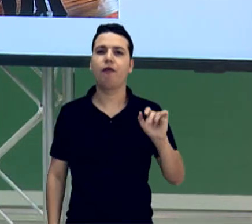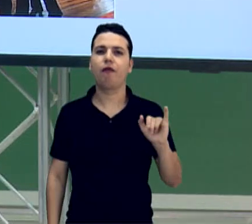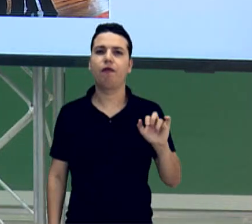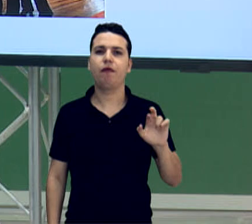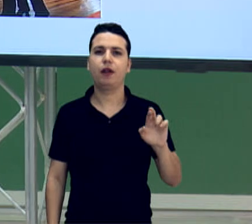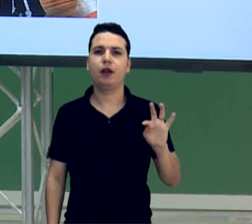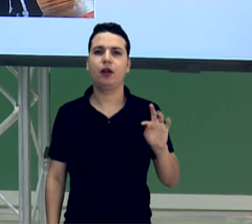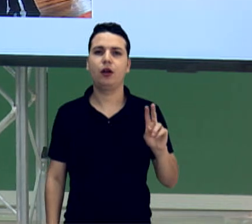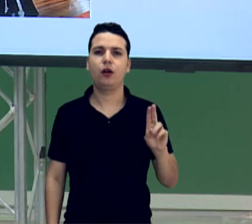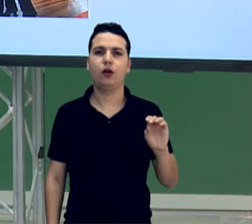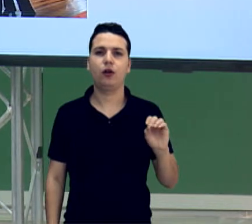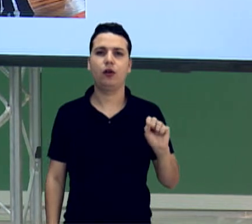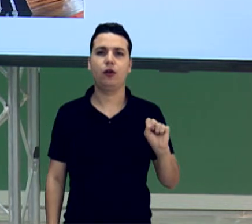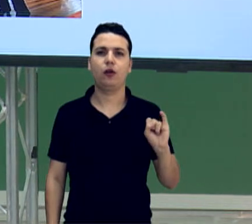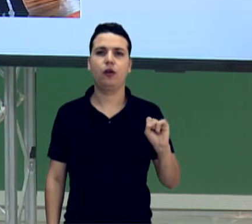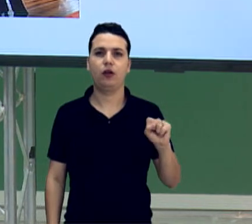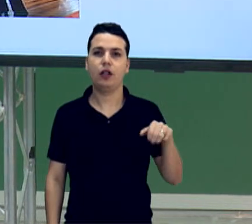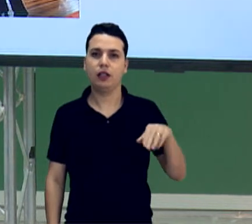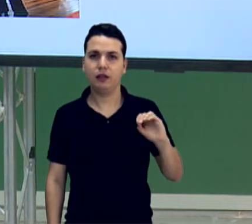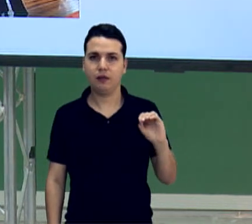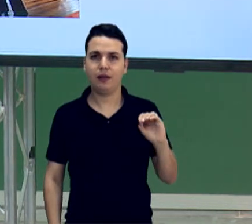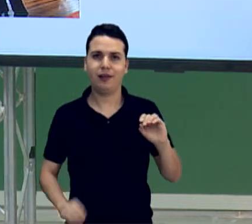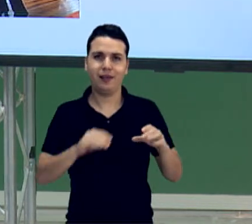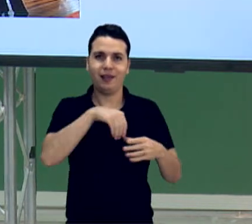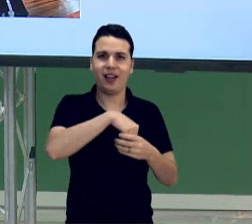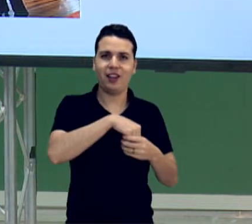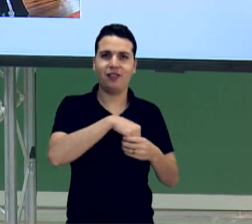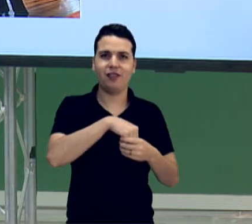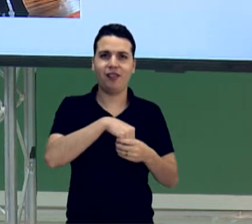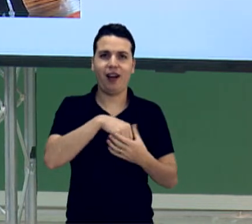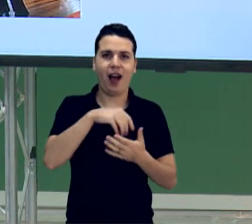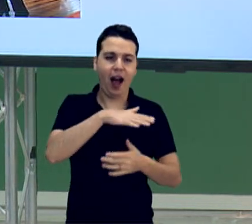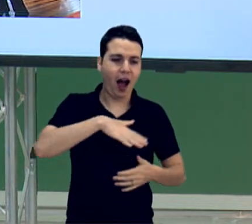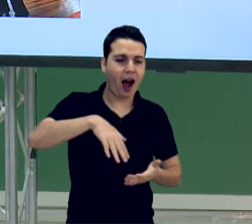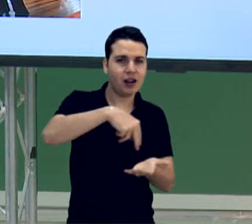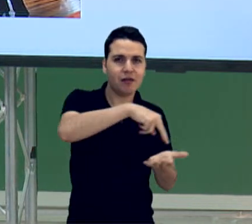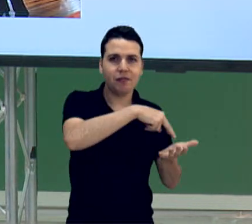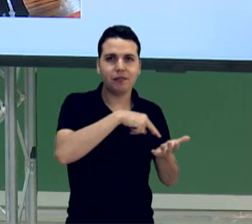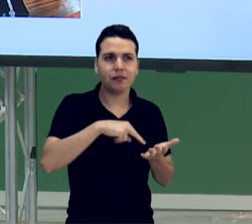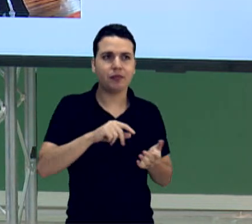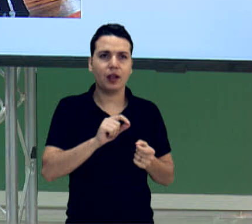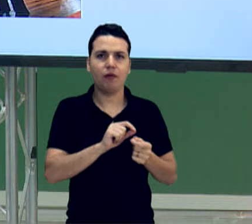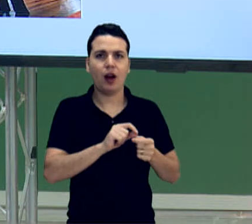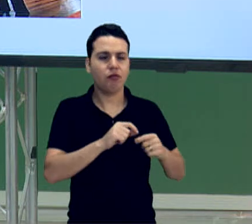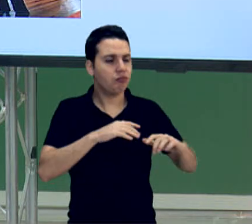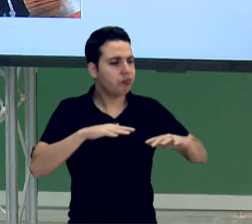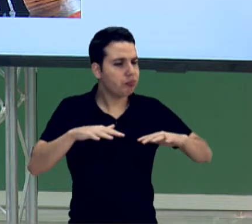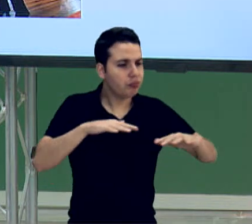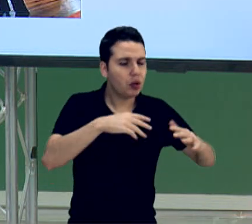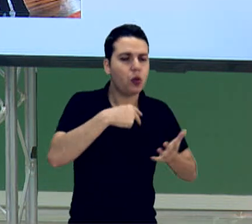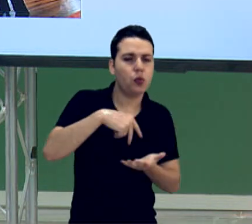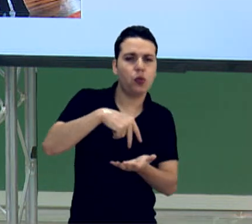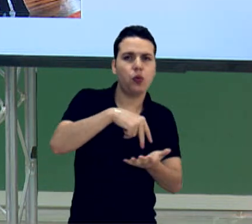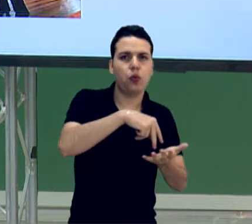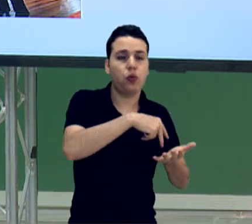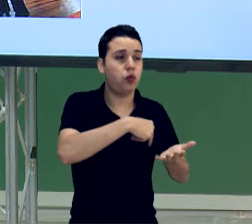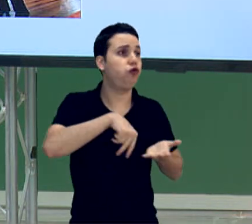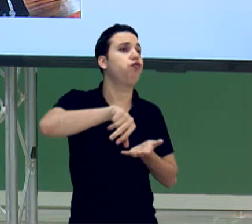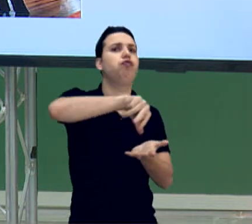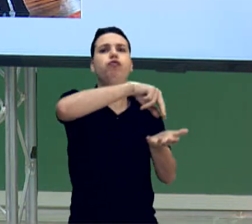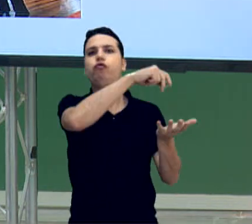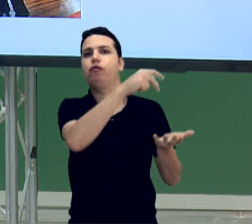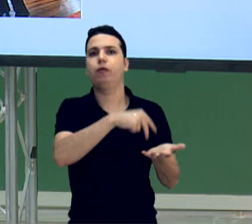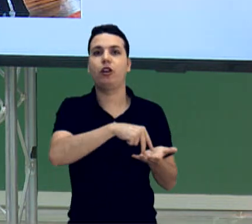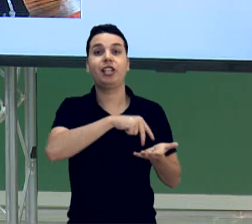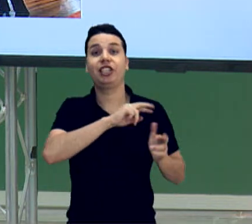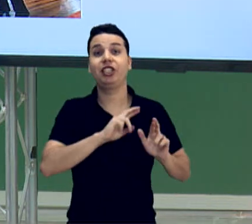ginástica artística. Então, ele está fazendo uma demonstração e de repente faz um movimento com um grau de dificuldade bem maior,